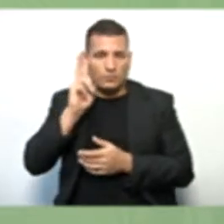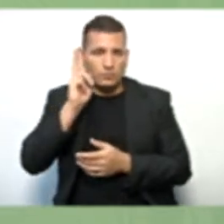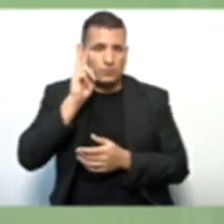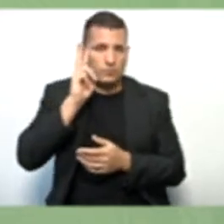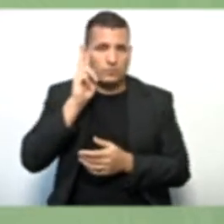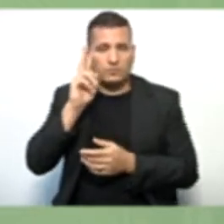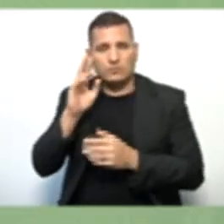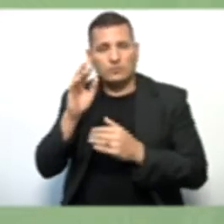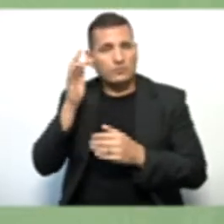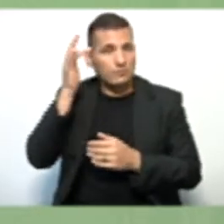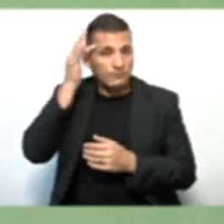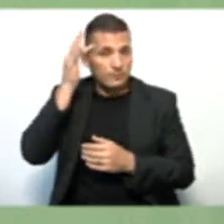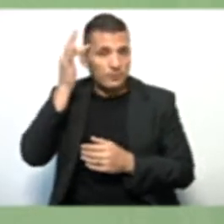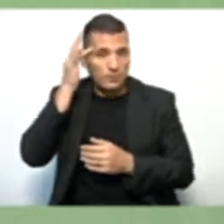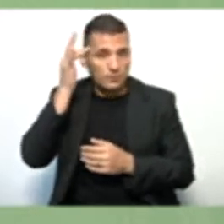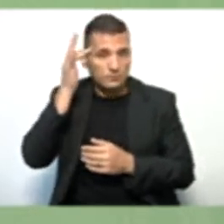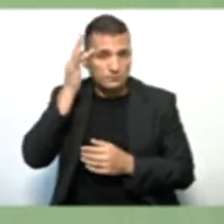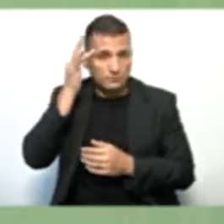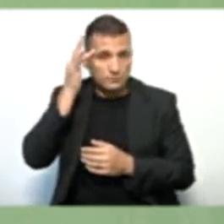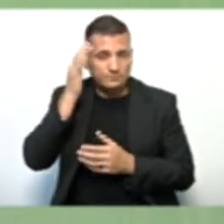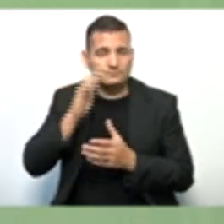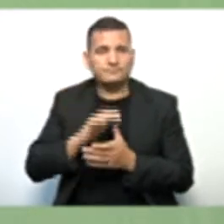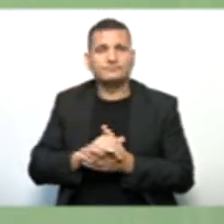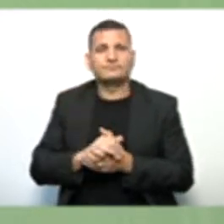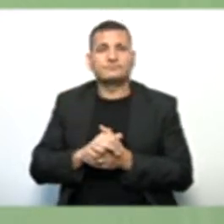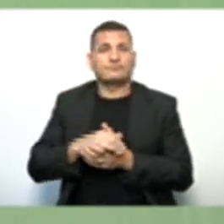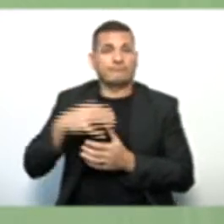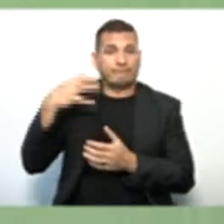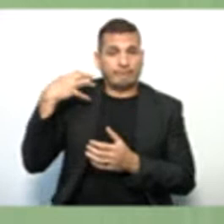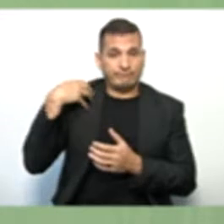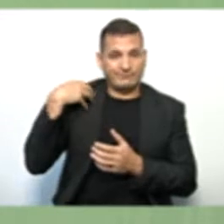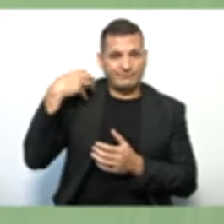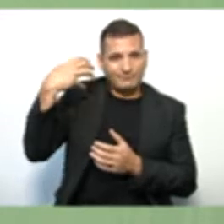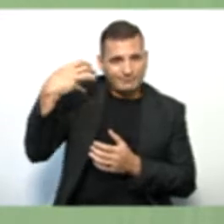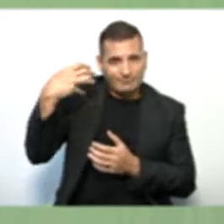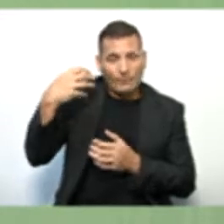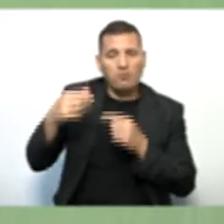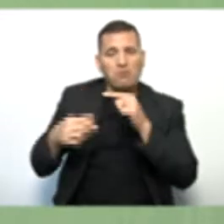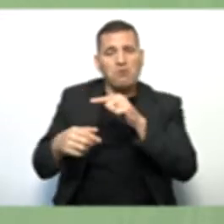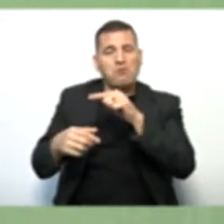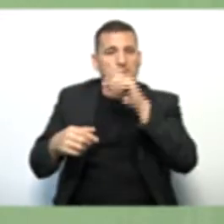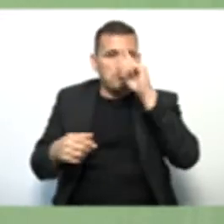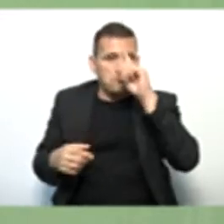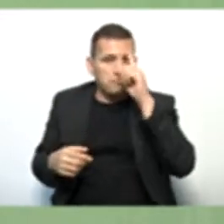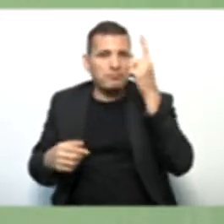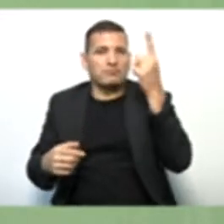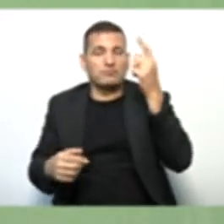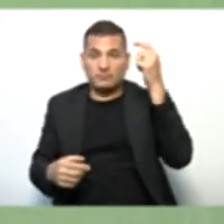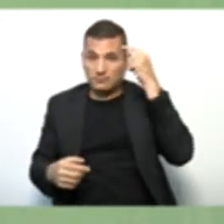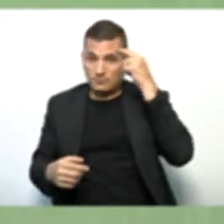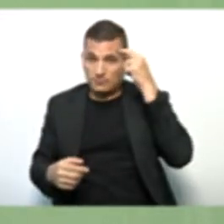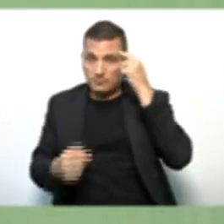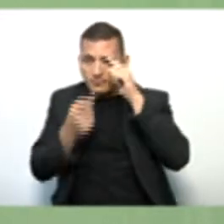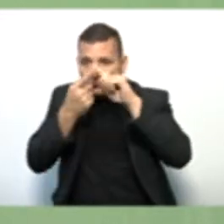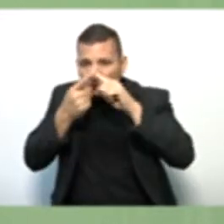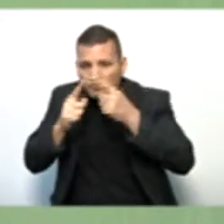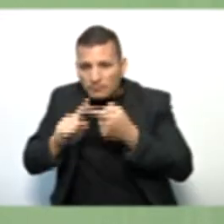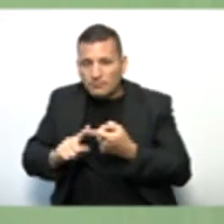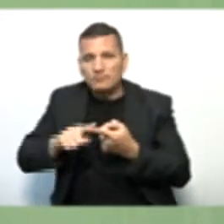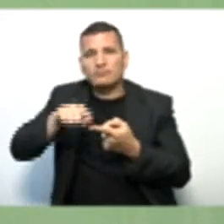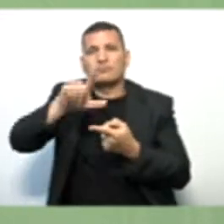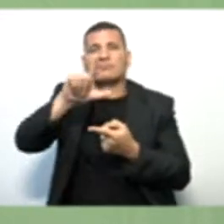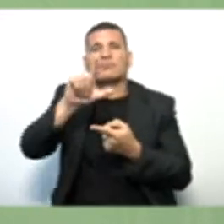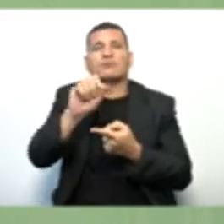o filósofo grego Aristóteles é considerado o criador do pensamento lógico.